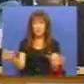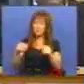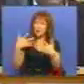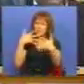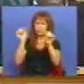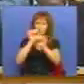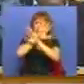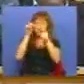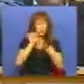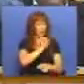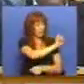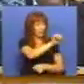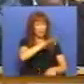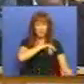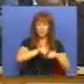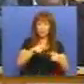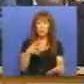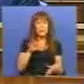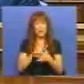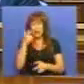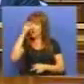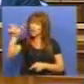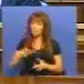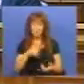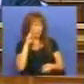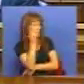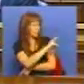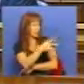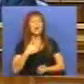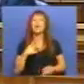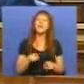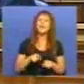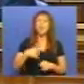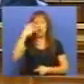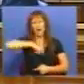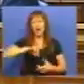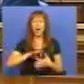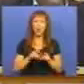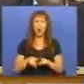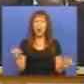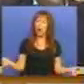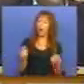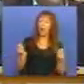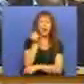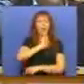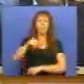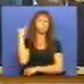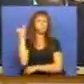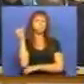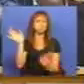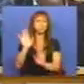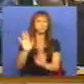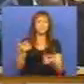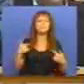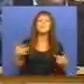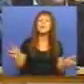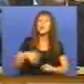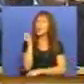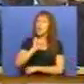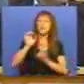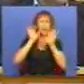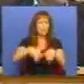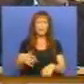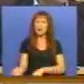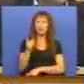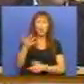mais transparente dos deputados em relação aos cidadãos. Nós não fazemos cor populista contra as instituições e muito menos contra o